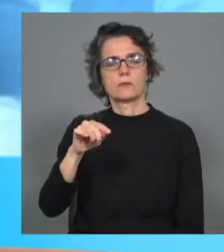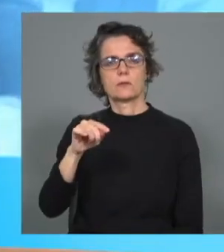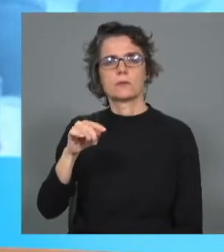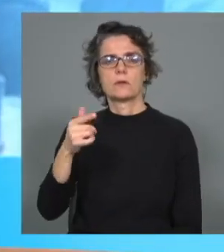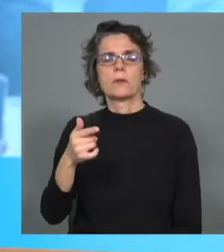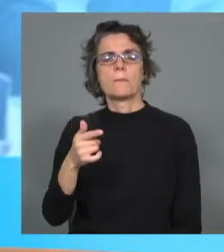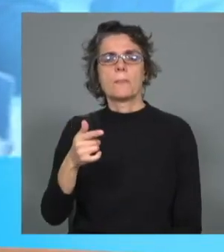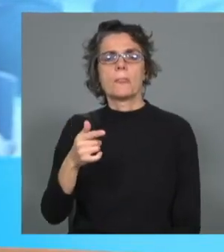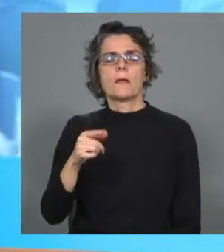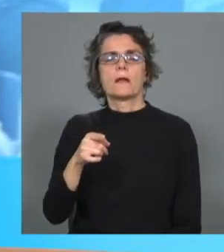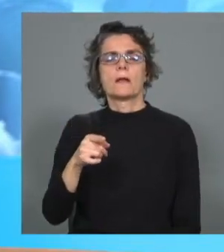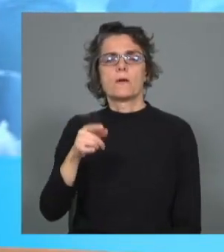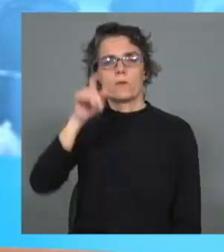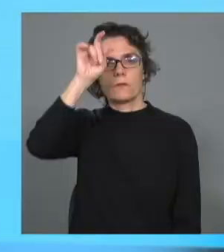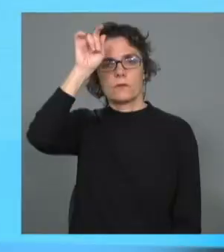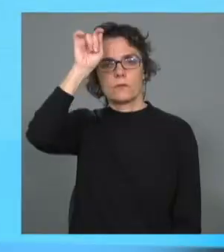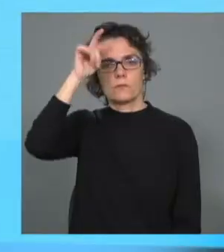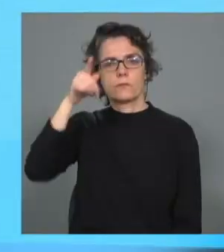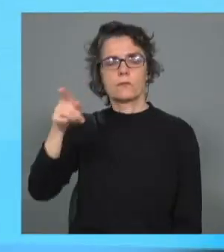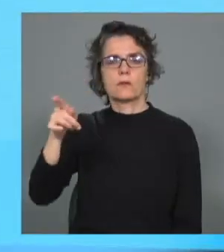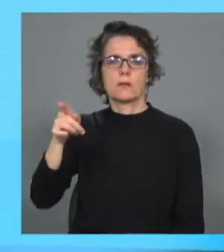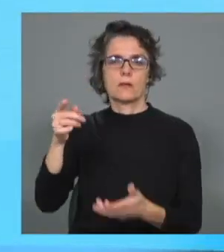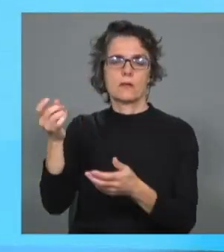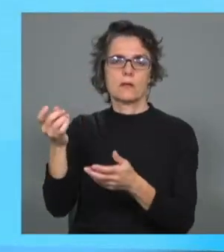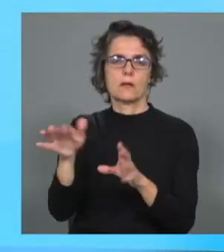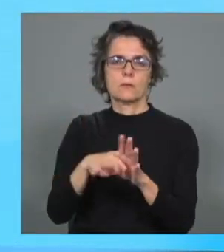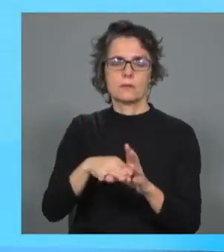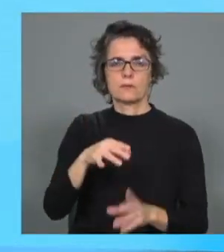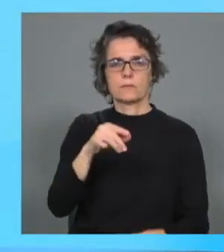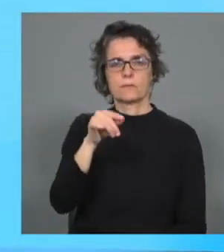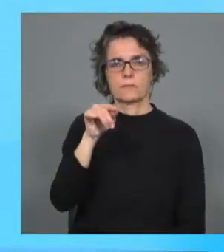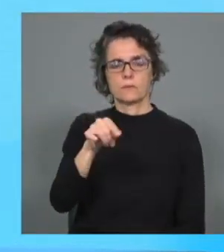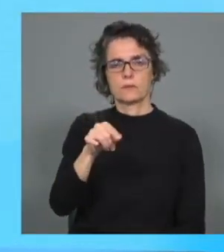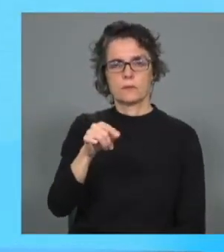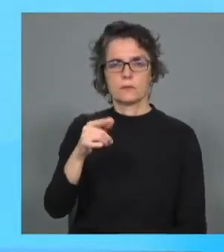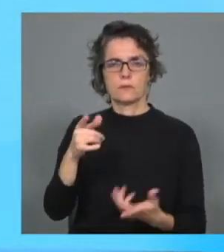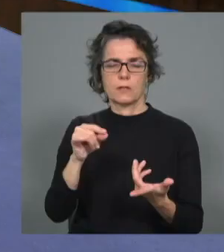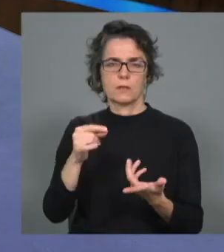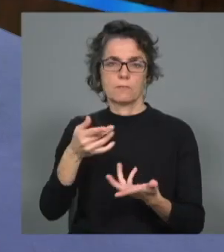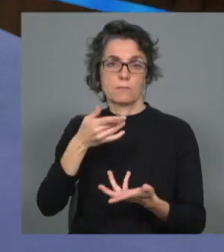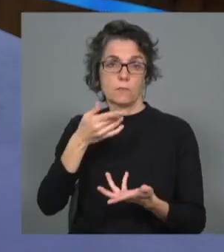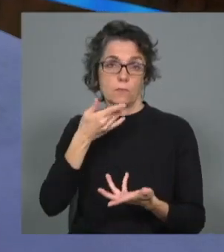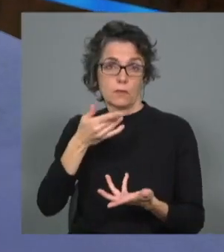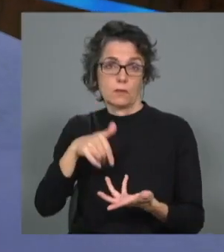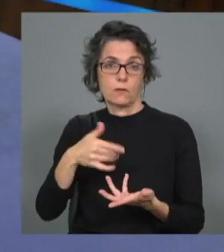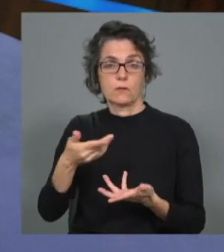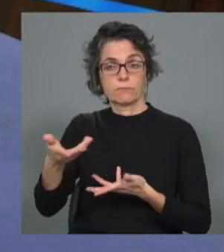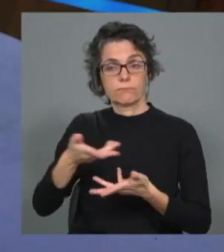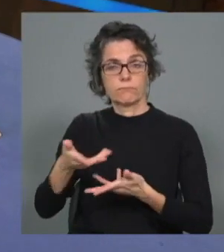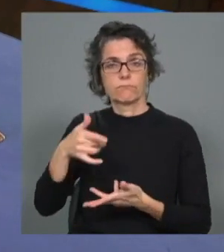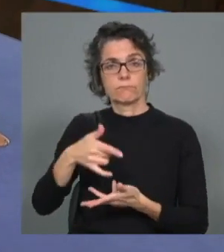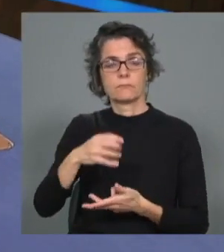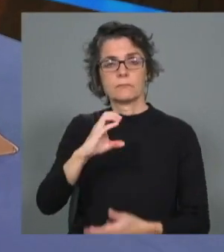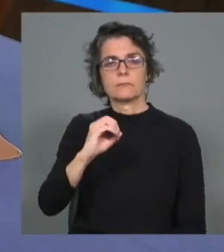tarde. Obrigado por estar neste programa e para partilhar essa experiência da Cimeira, da COP27. E como